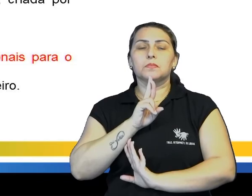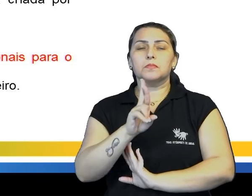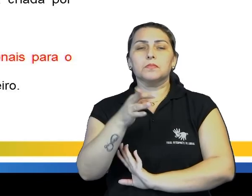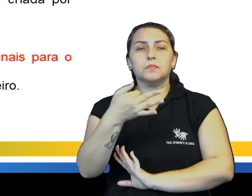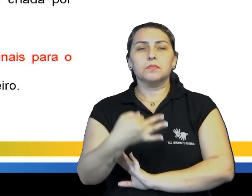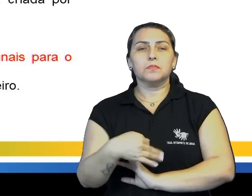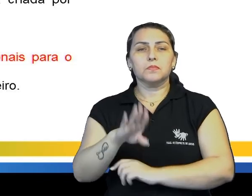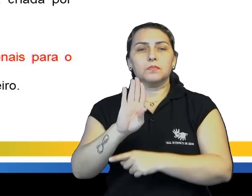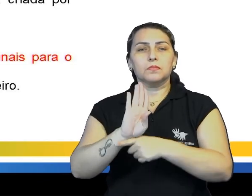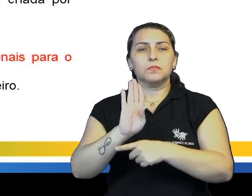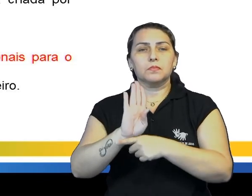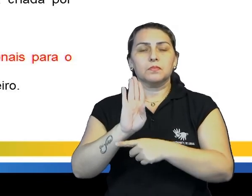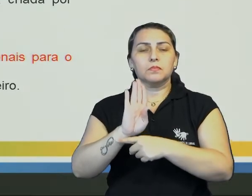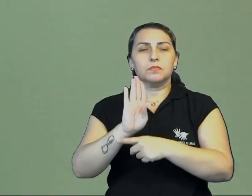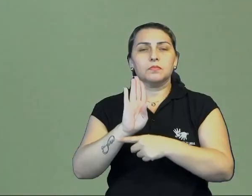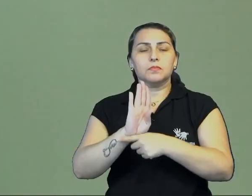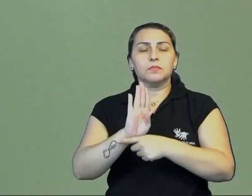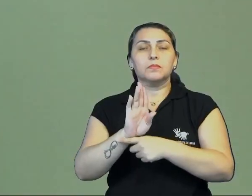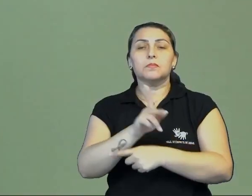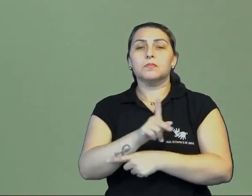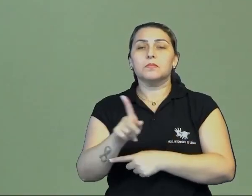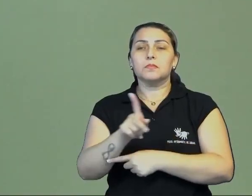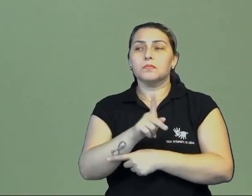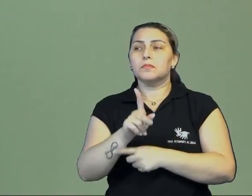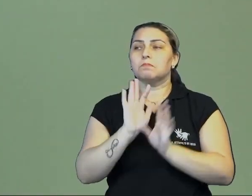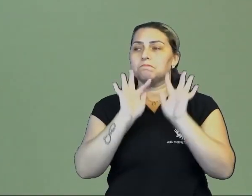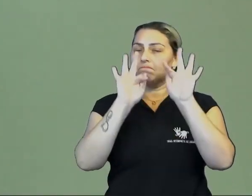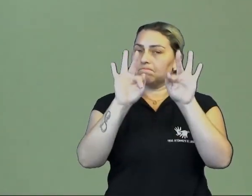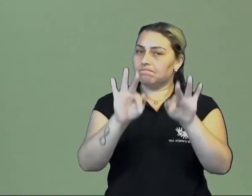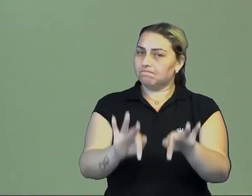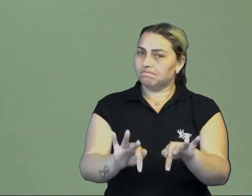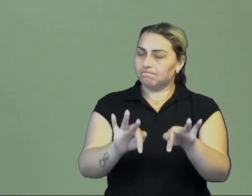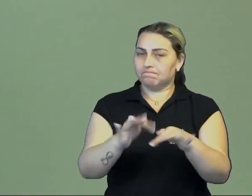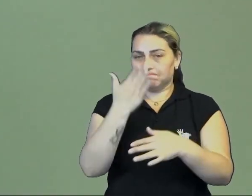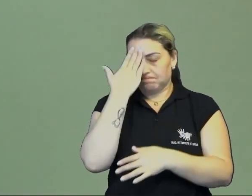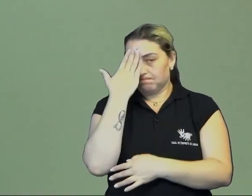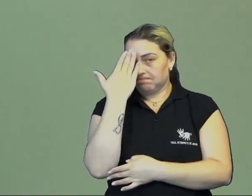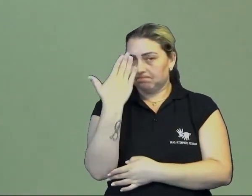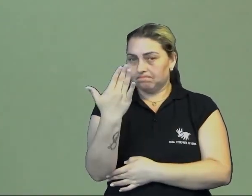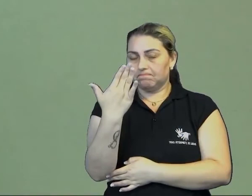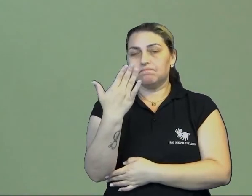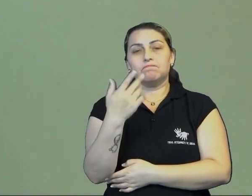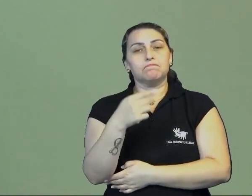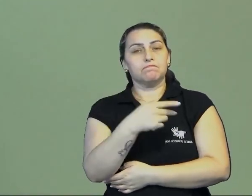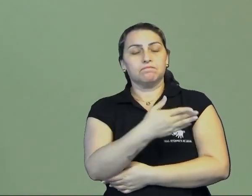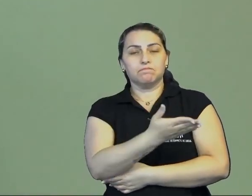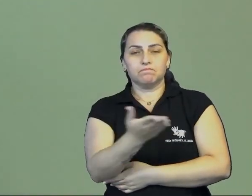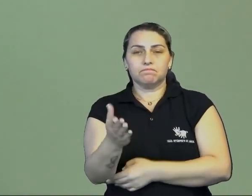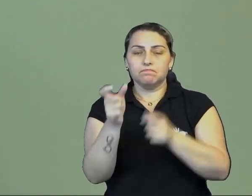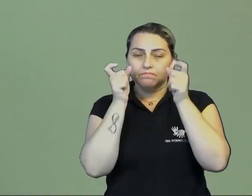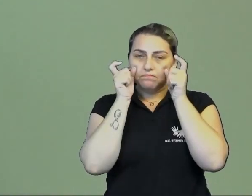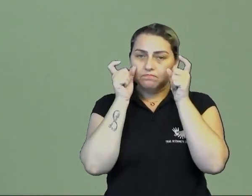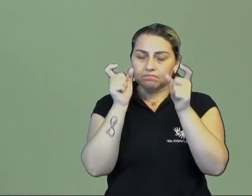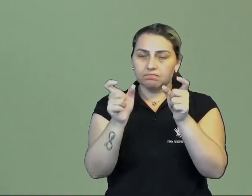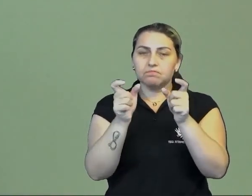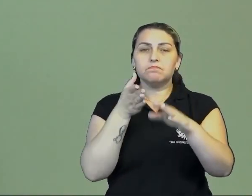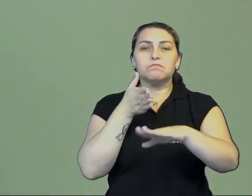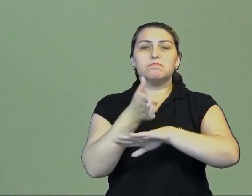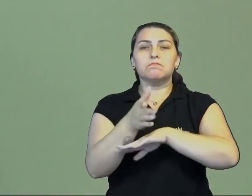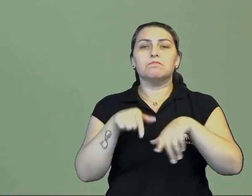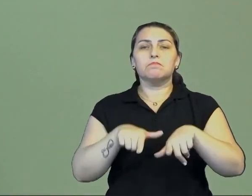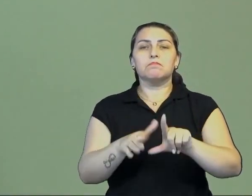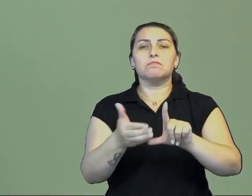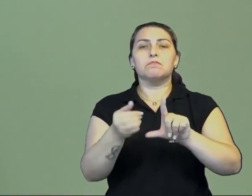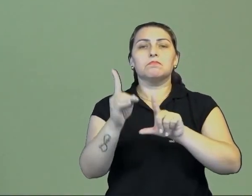certa aí está marcada. O professor César vai ficar por aqui, agradeço muito a você, a atenção de vocês, acesse a